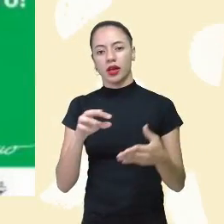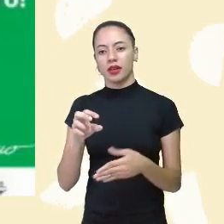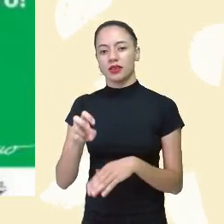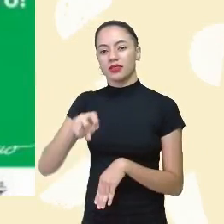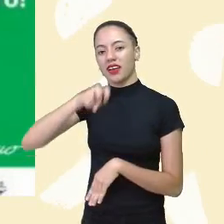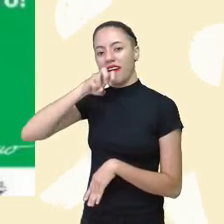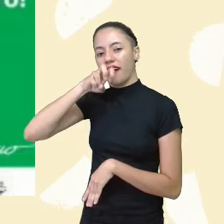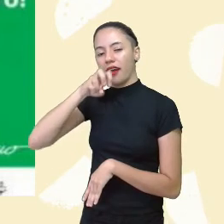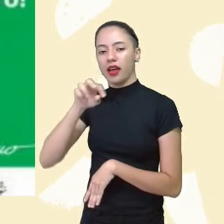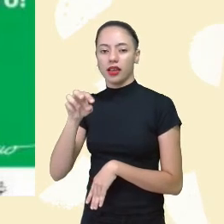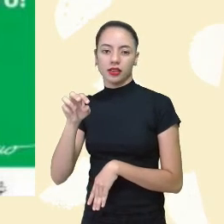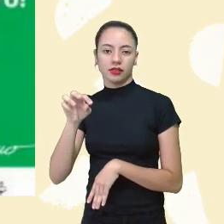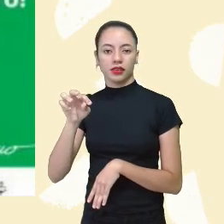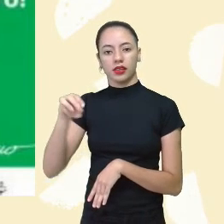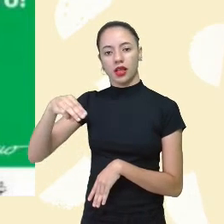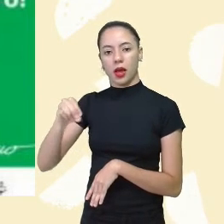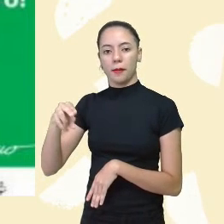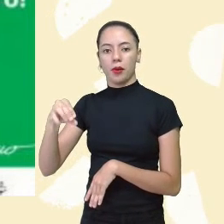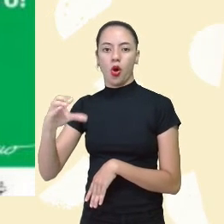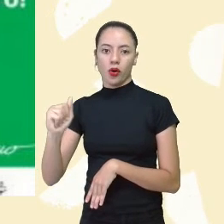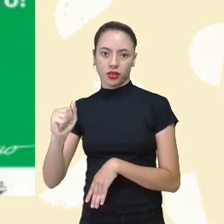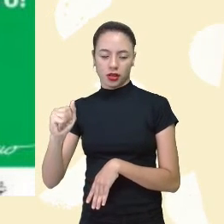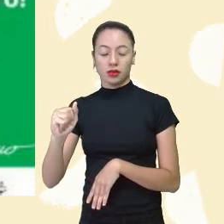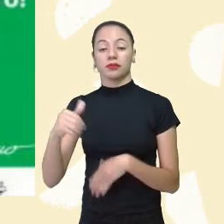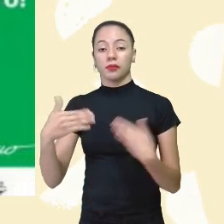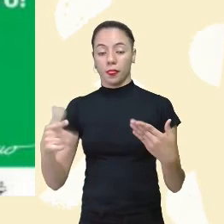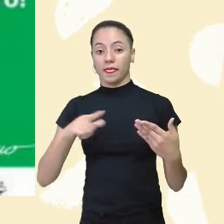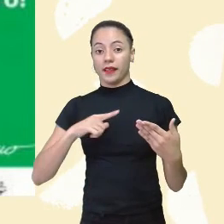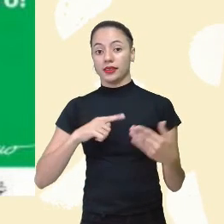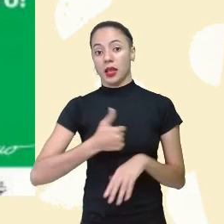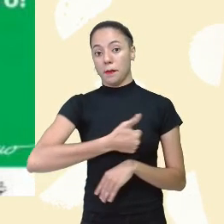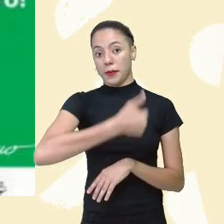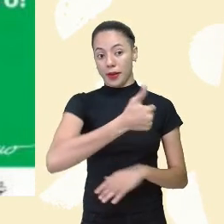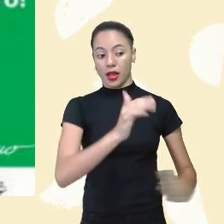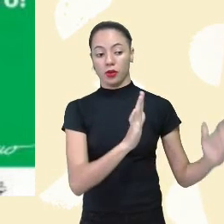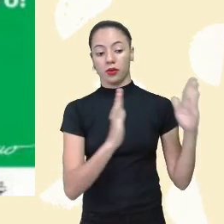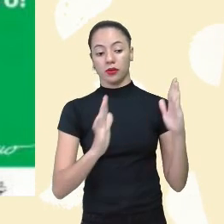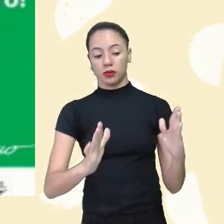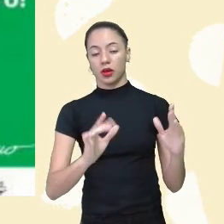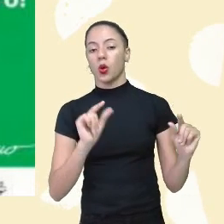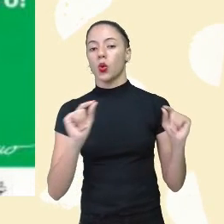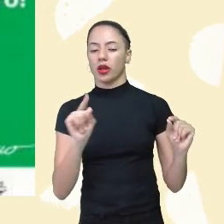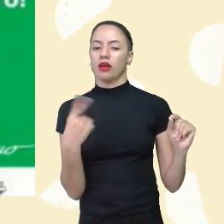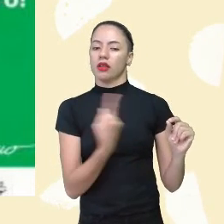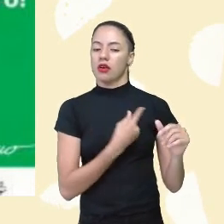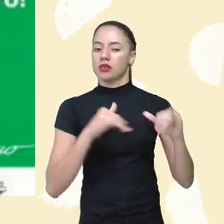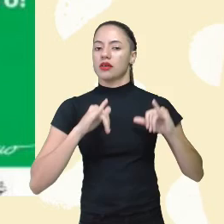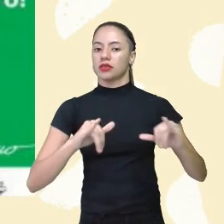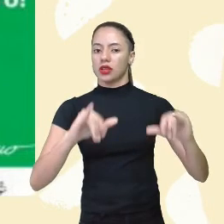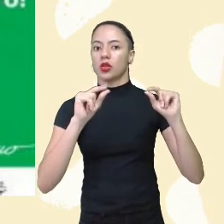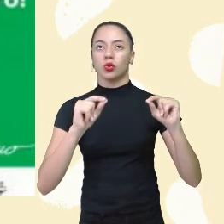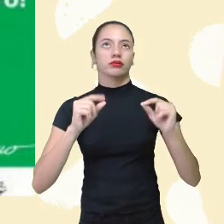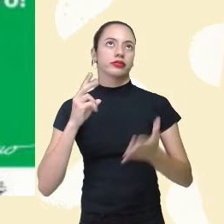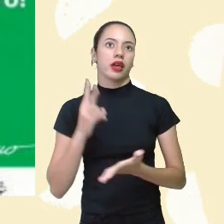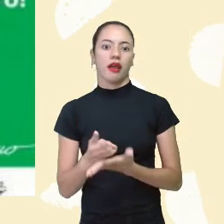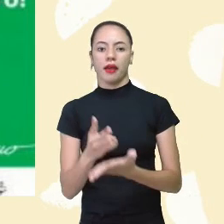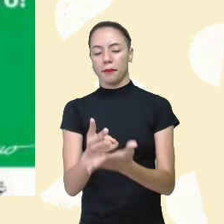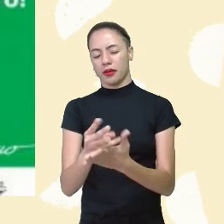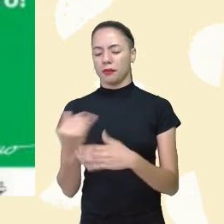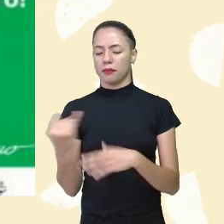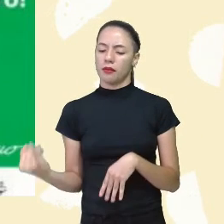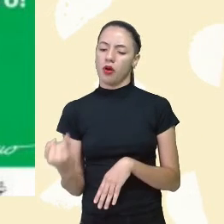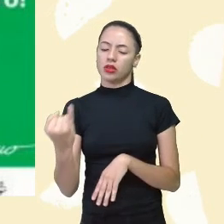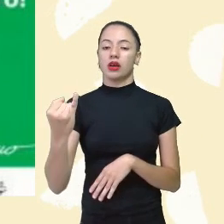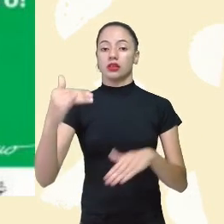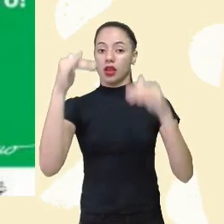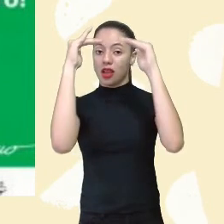Então, tem aí 2 passos que a gente vai ler aí com vocês. Um primeiro passo é o que a gente vem dizendo o tempo todo, que é importante respeitar